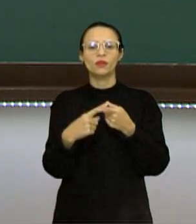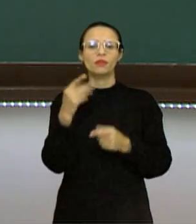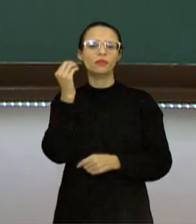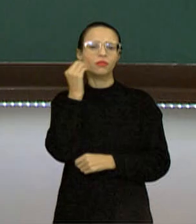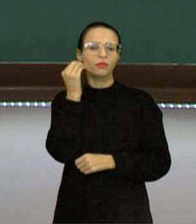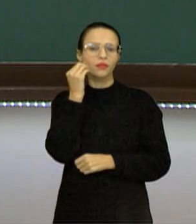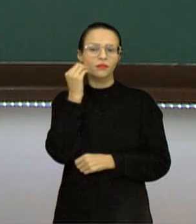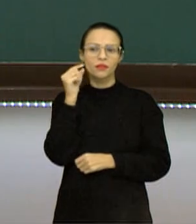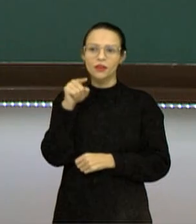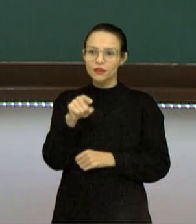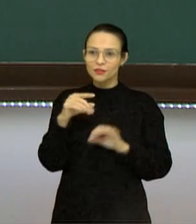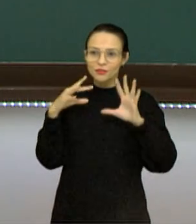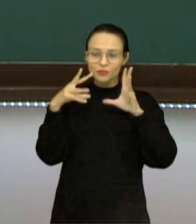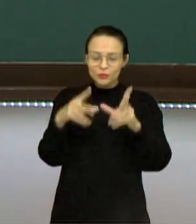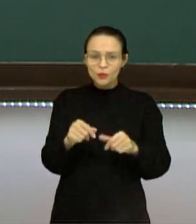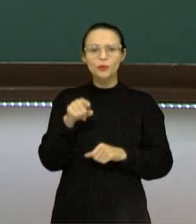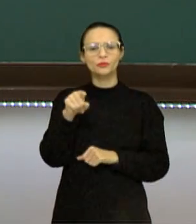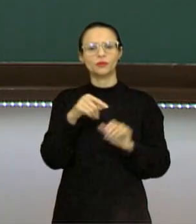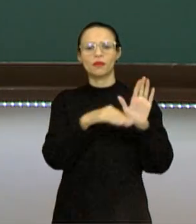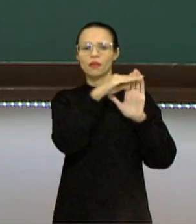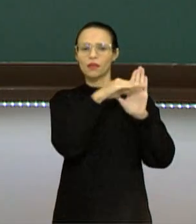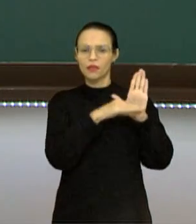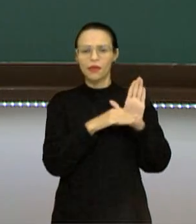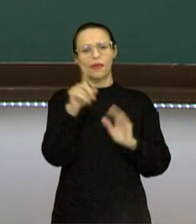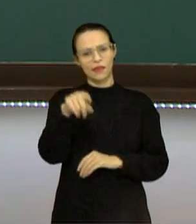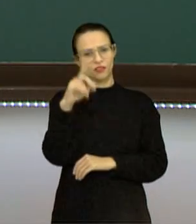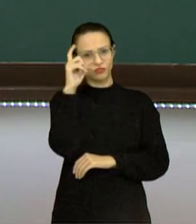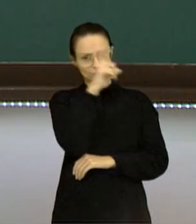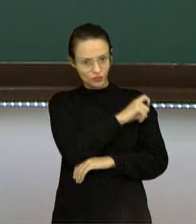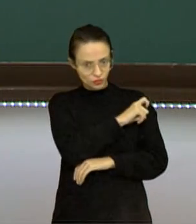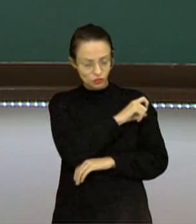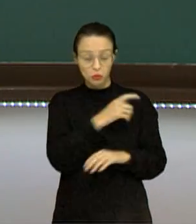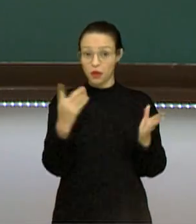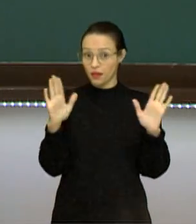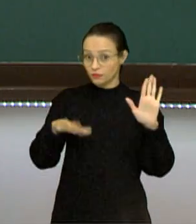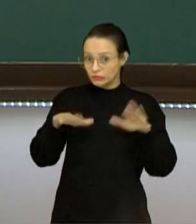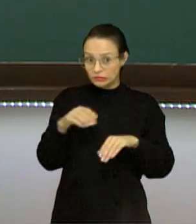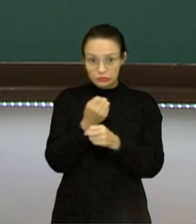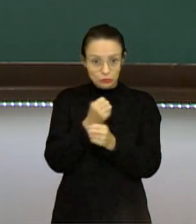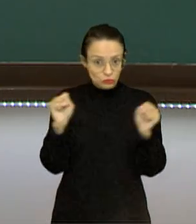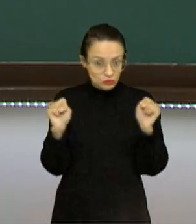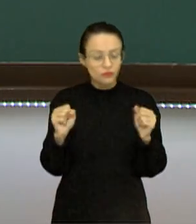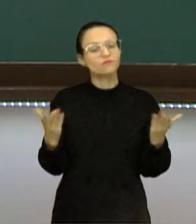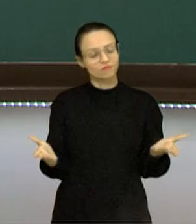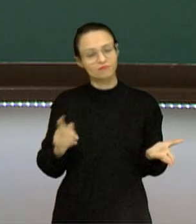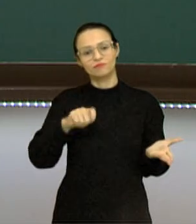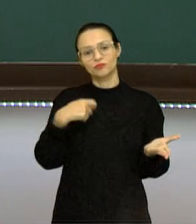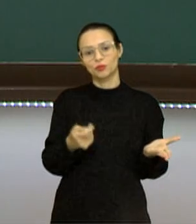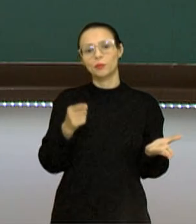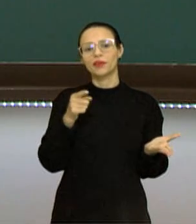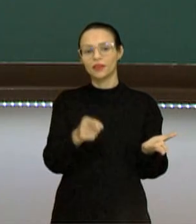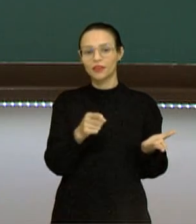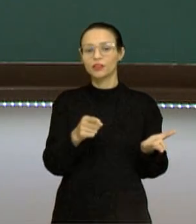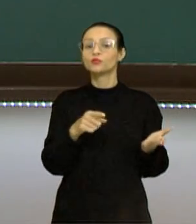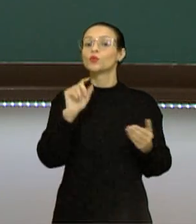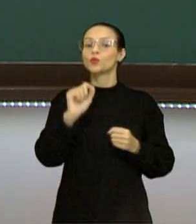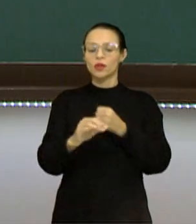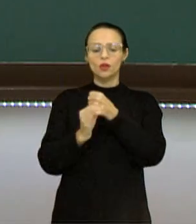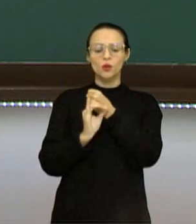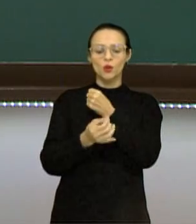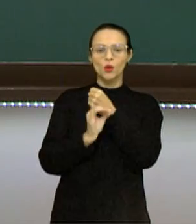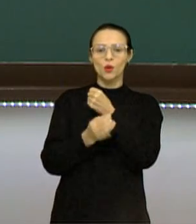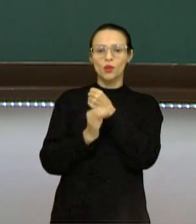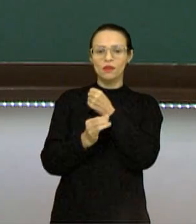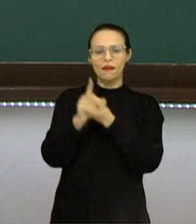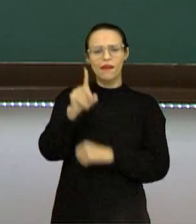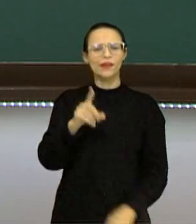alcançá-las, ter todas na sua rotina, é algo meio difícil, talvez impossível. E é sobre isso que nós temos a nossa crônica, é algo do